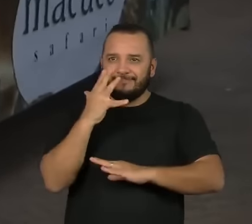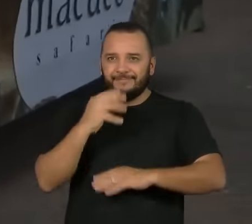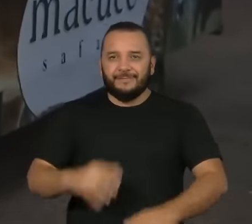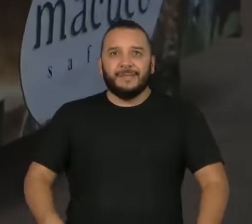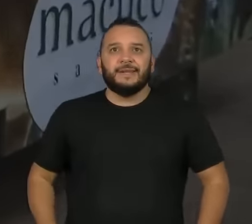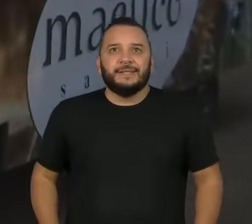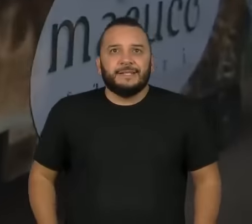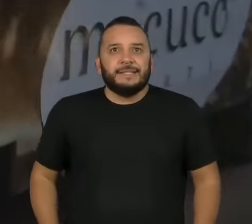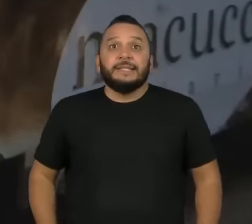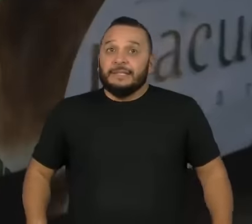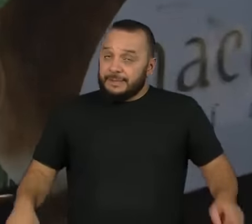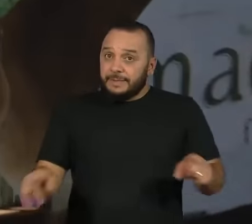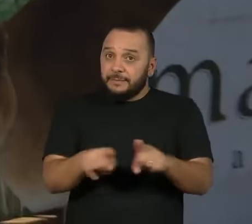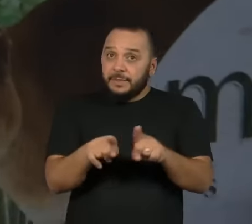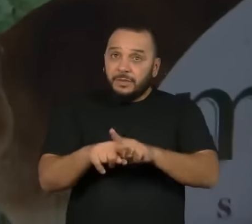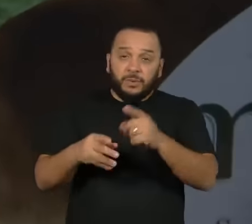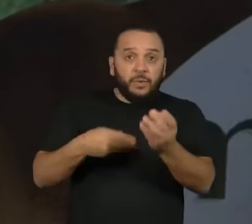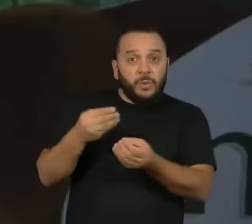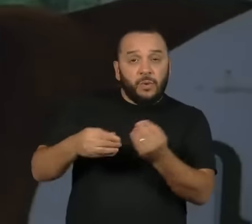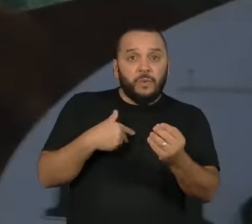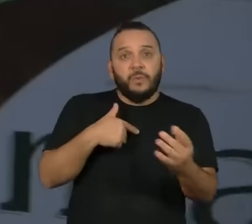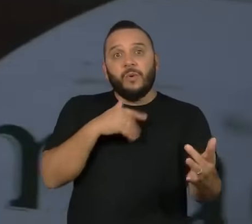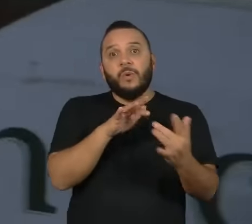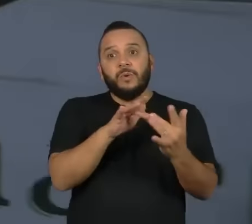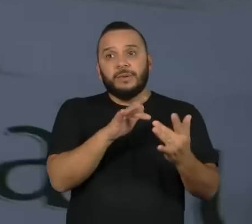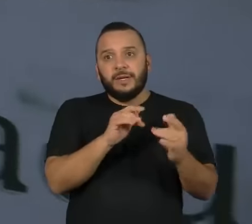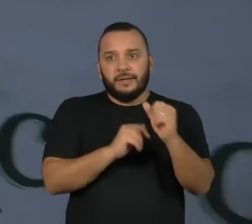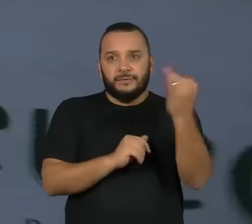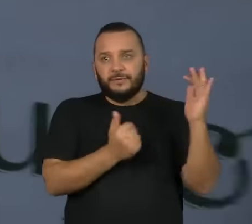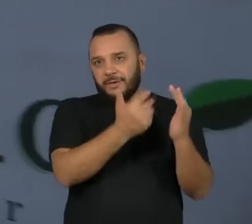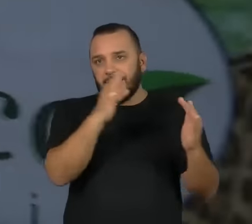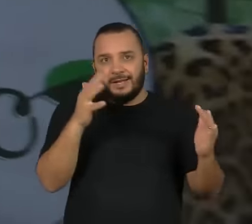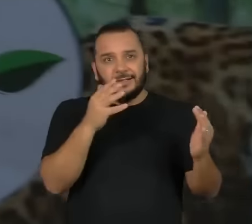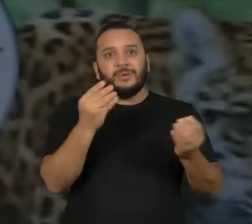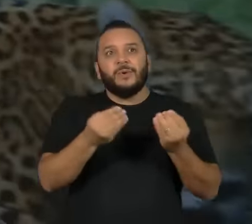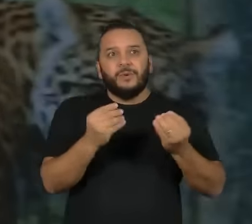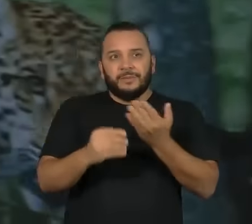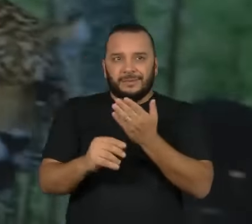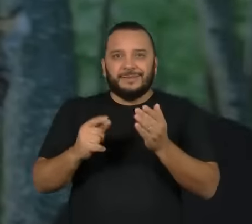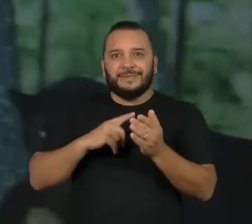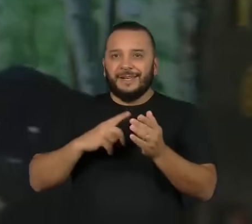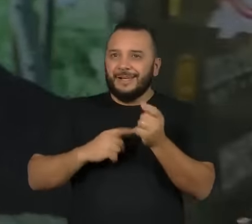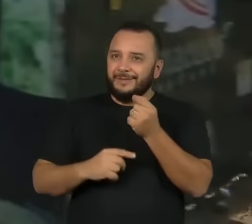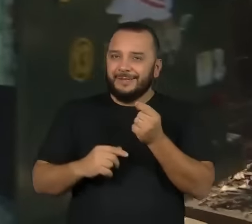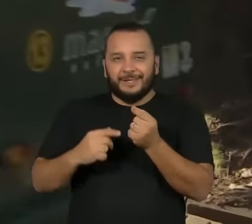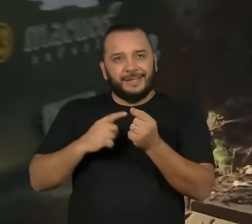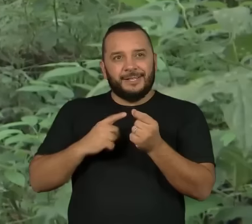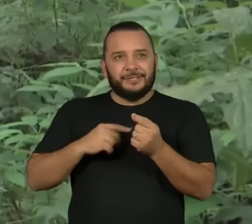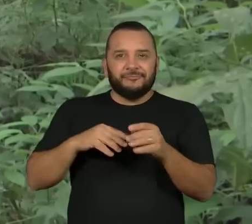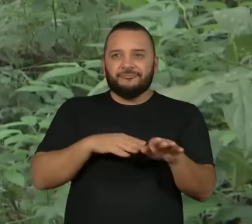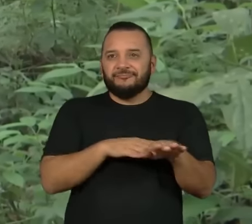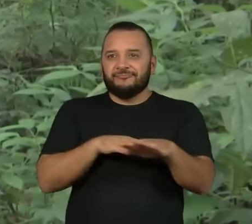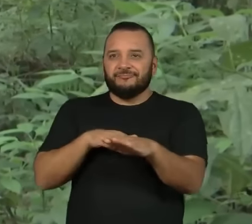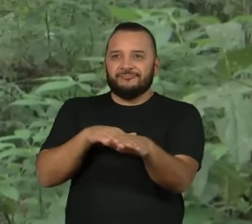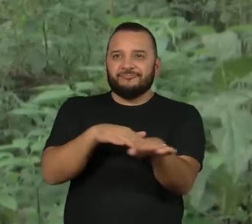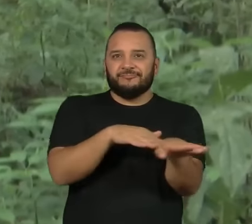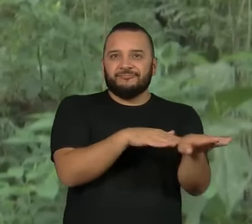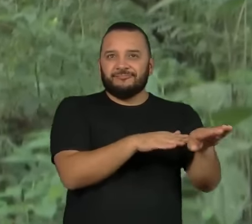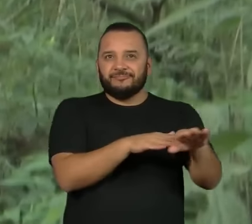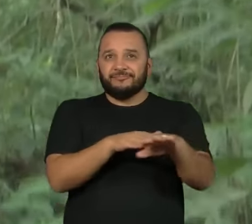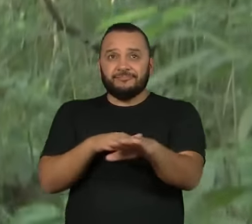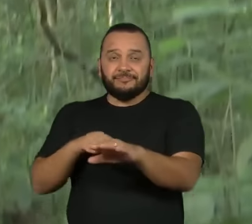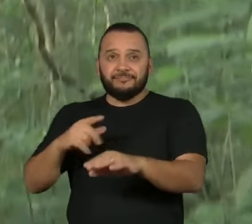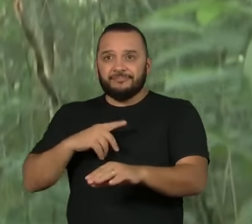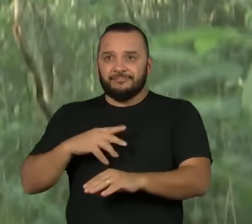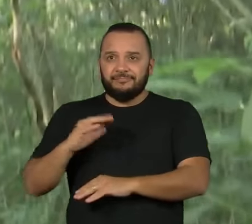maneiras de experimentar o contato com a floresta preservada é percorrer de trenzinho a trilha do macuco. O guia explica que a